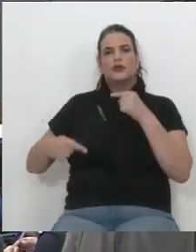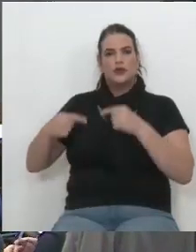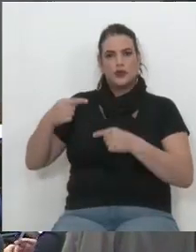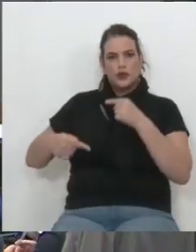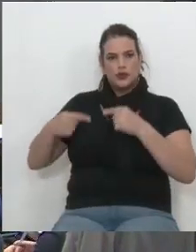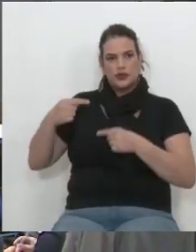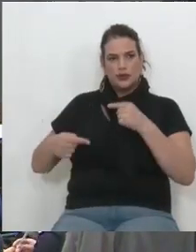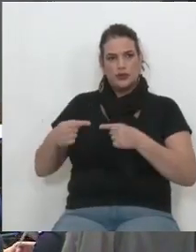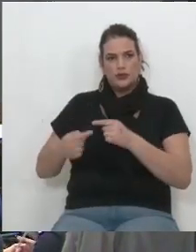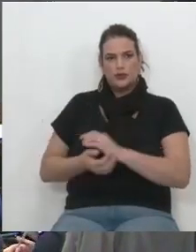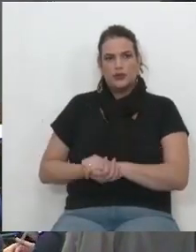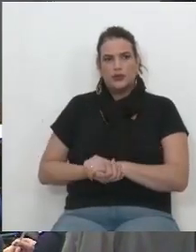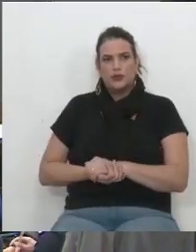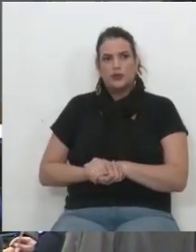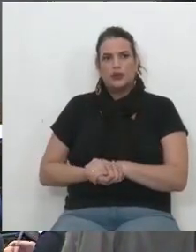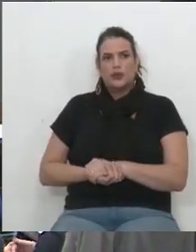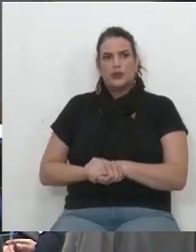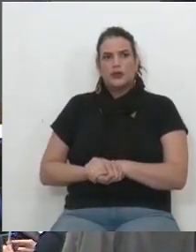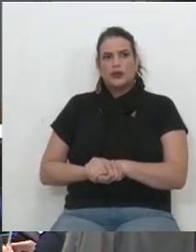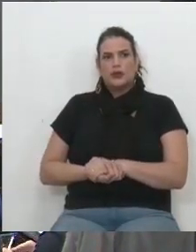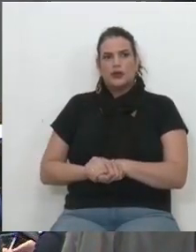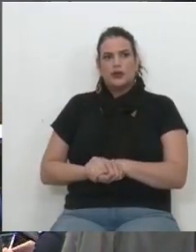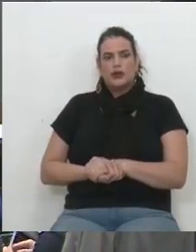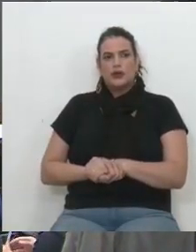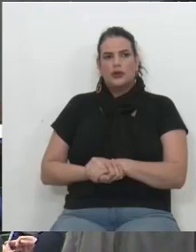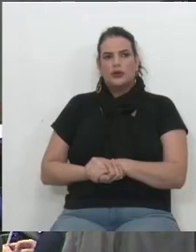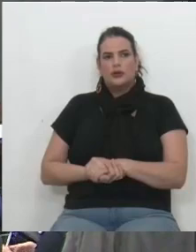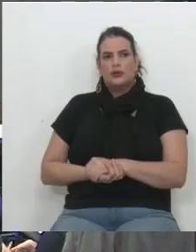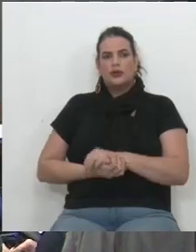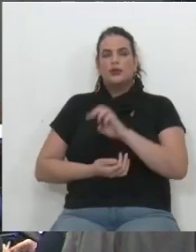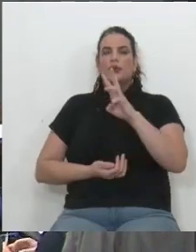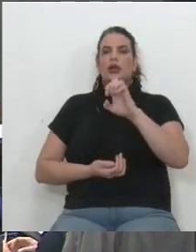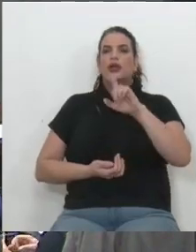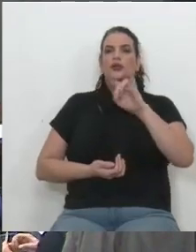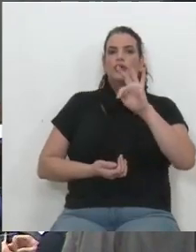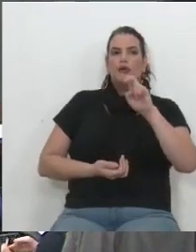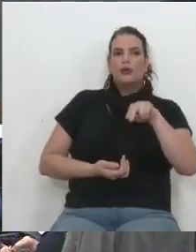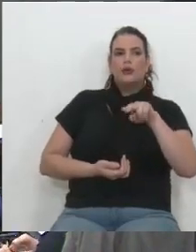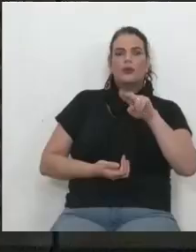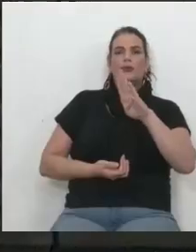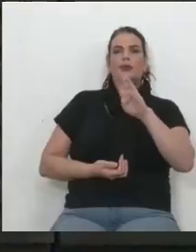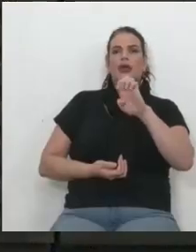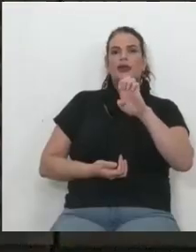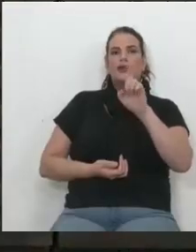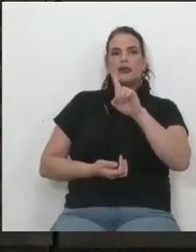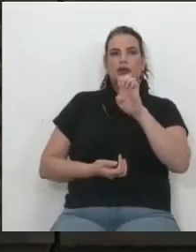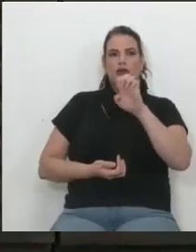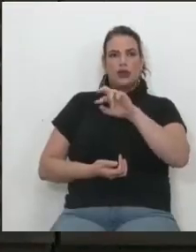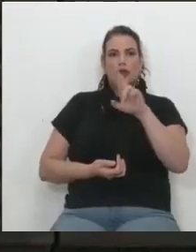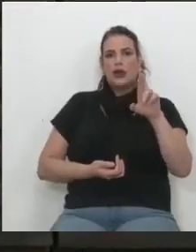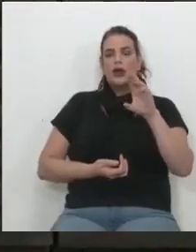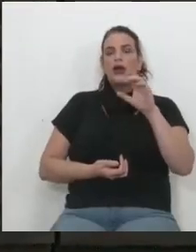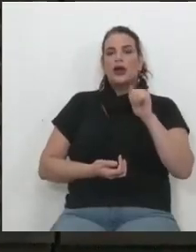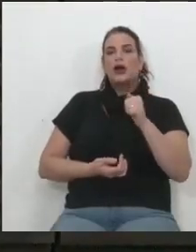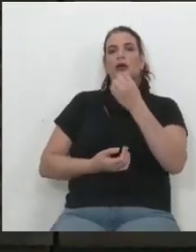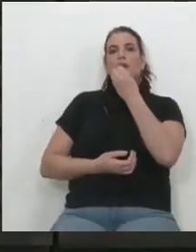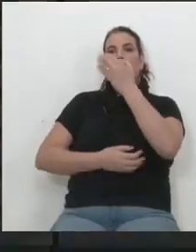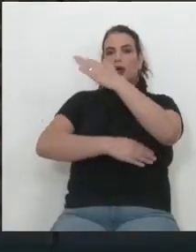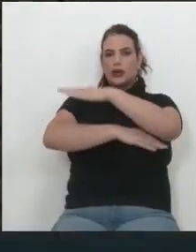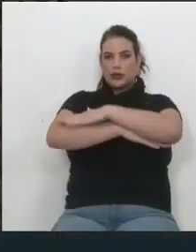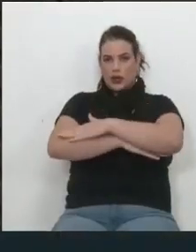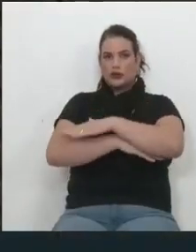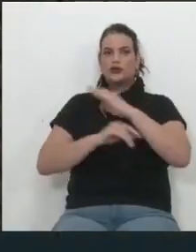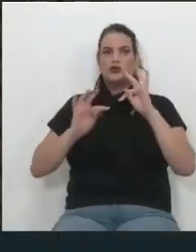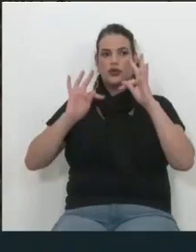discutir o Elton Bezerra. Senhor presidente, boa tarde, vereadores, vereadoras, todo o público nos